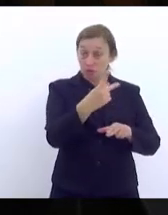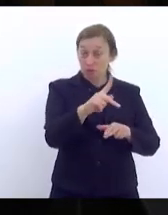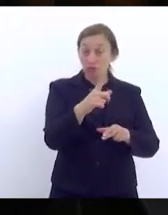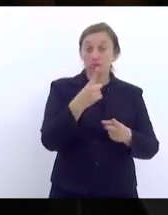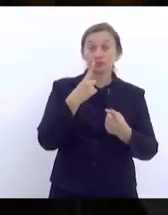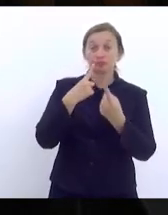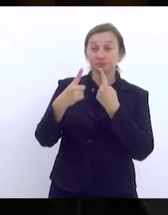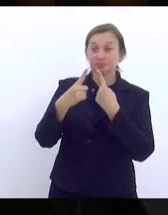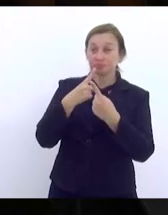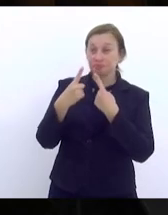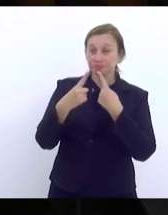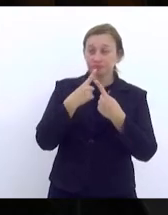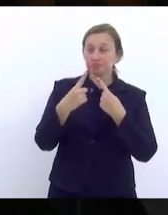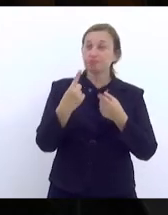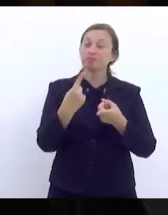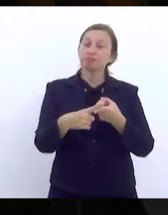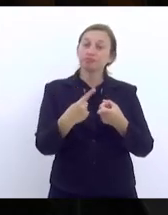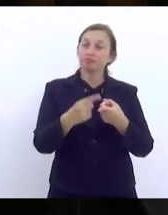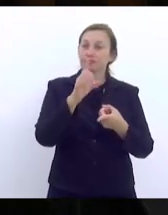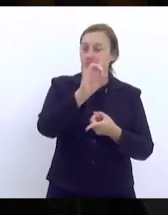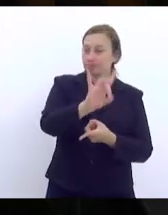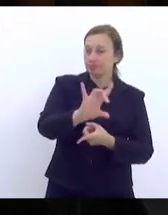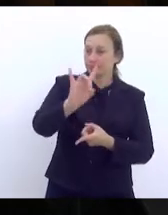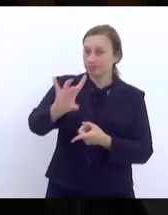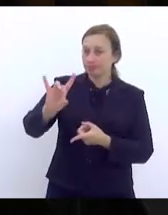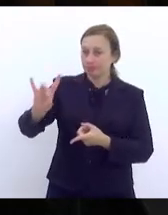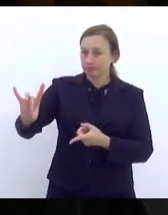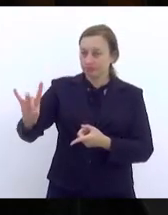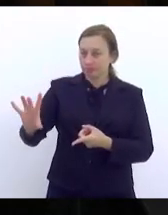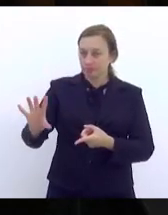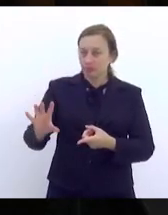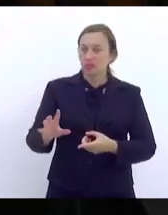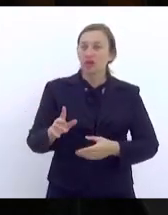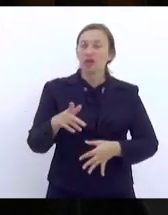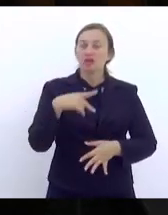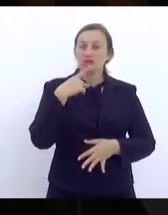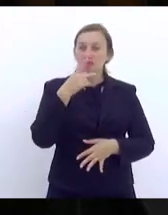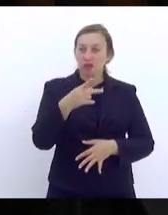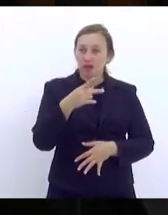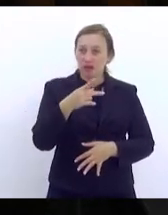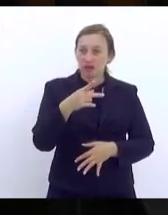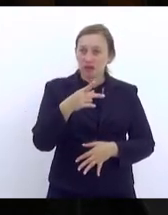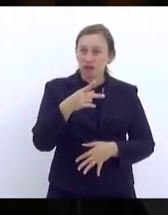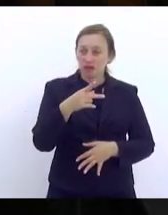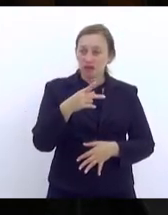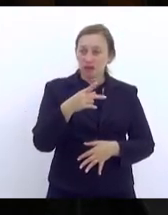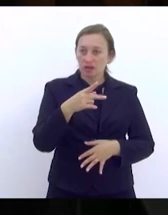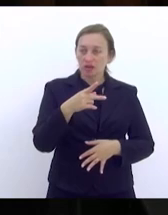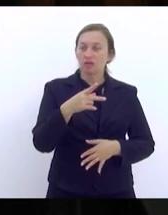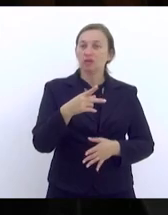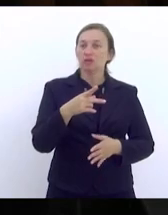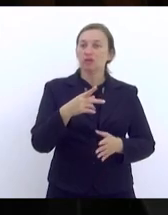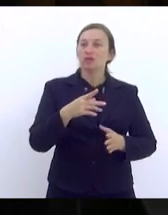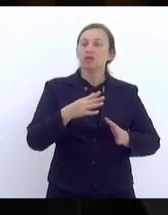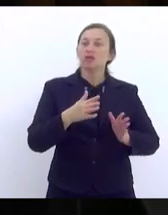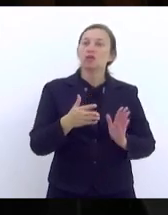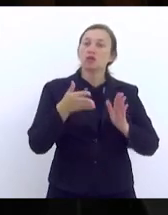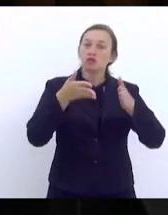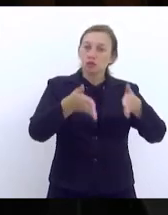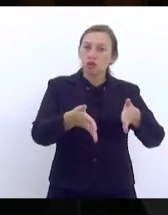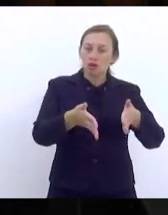discurso porque cada um Fala para o seu público-alvo principalmente o